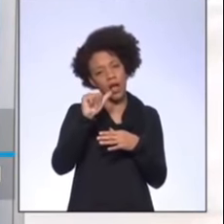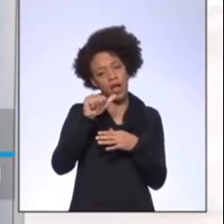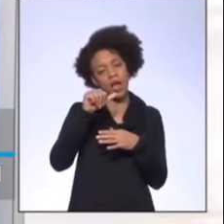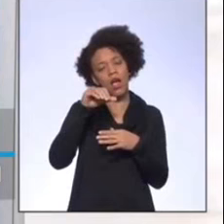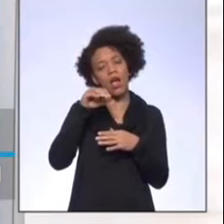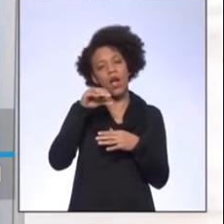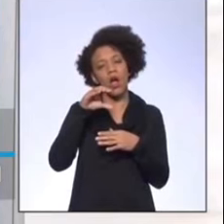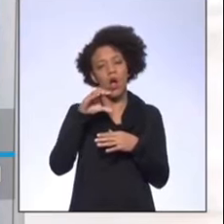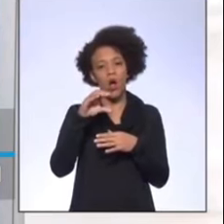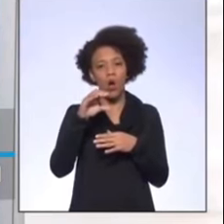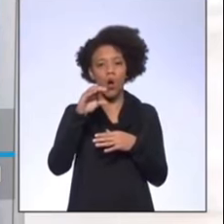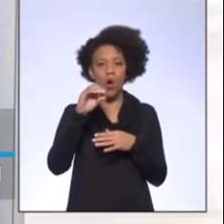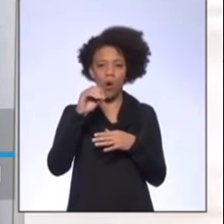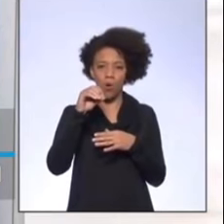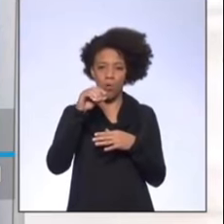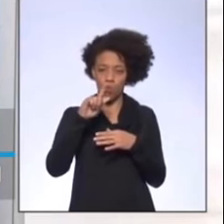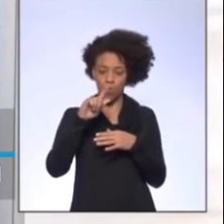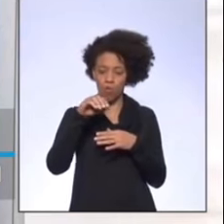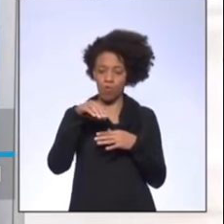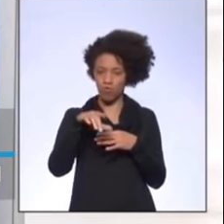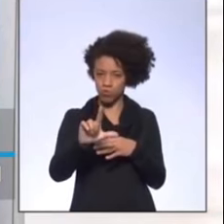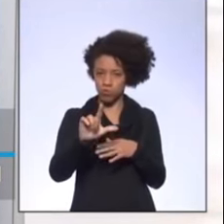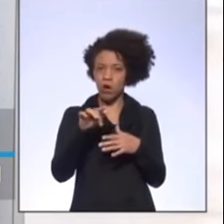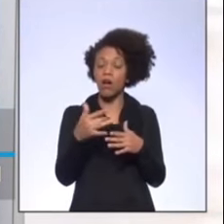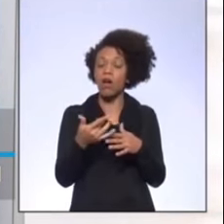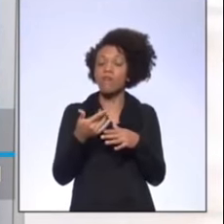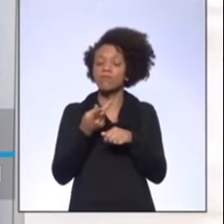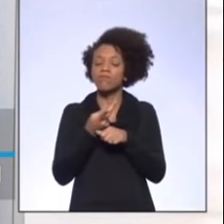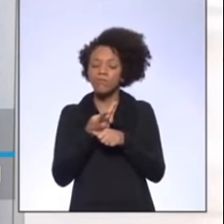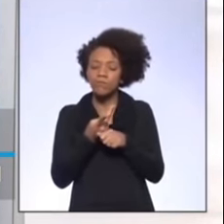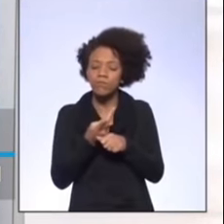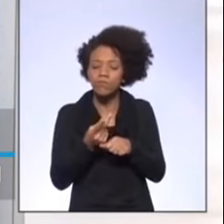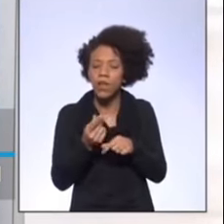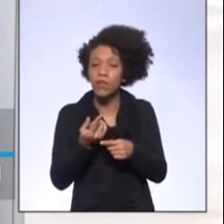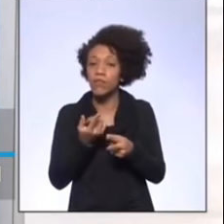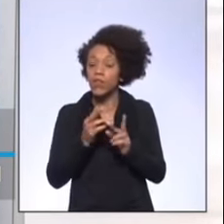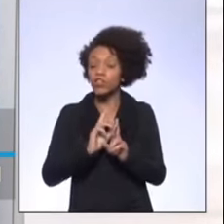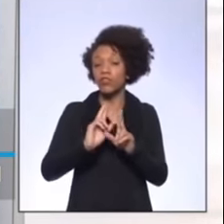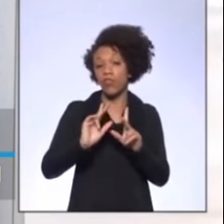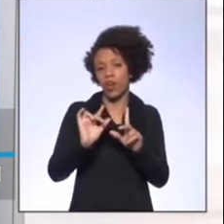buscar lá no fígado